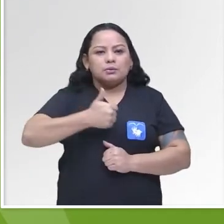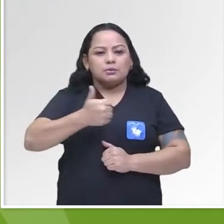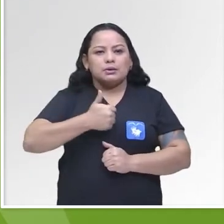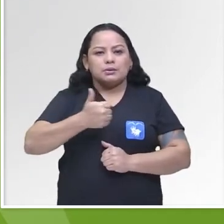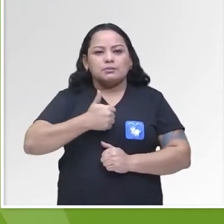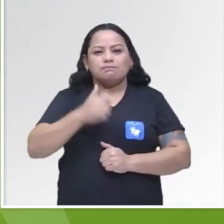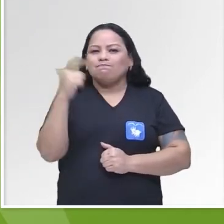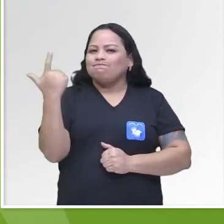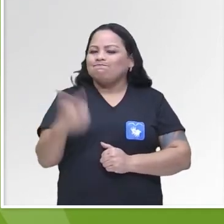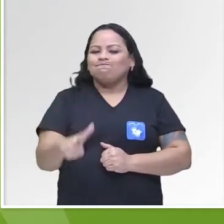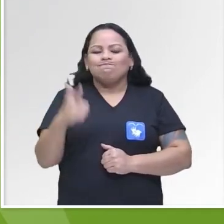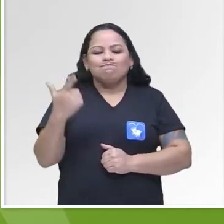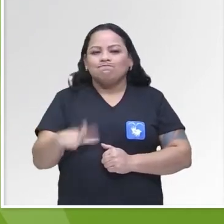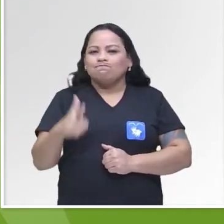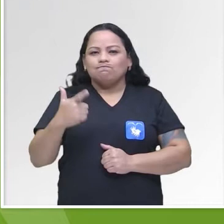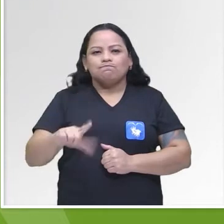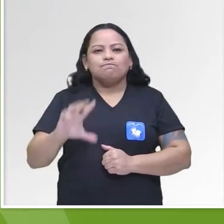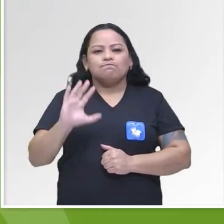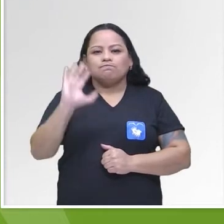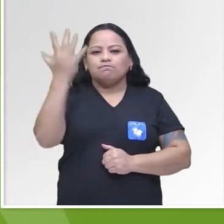ocorre